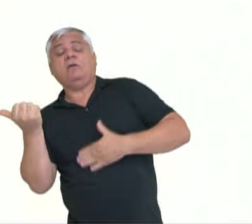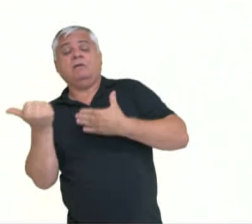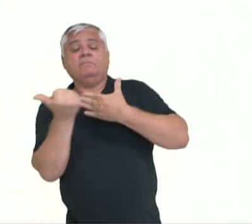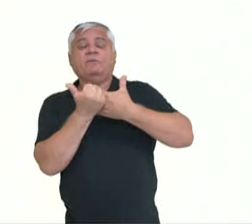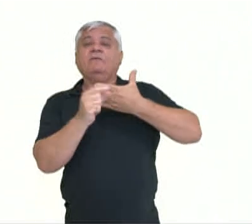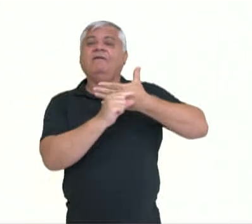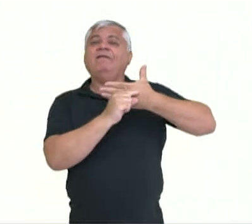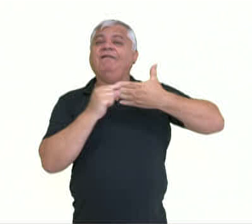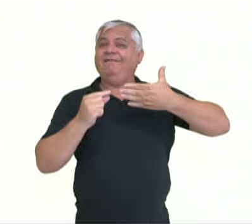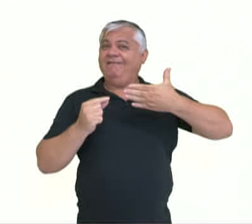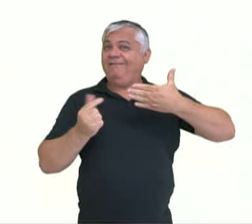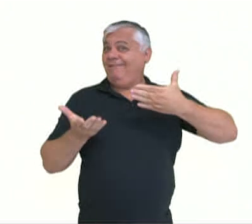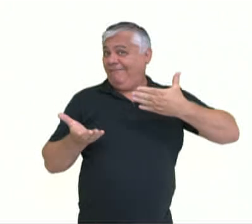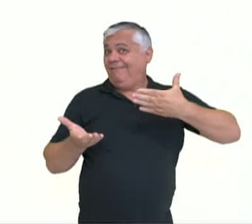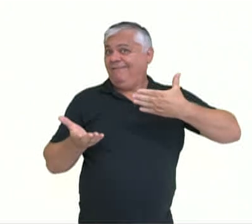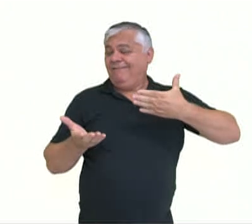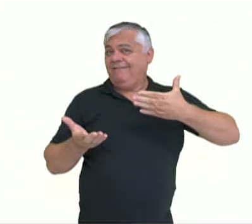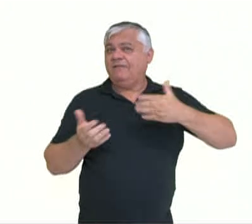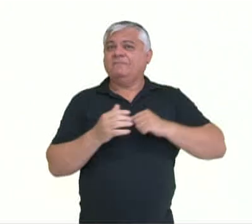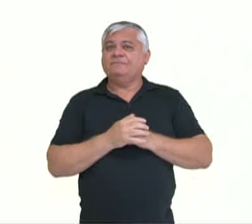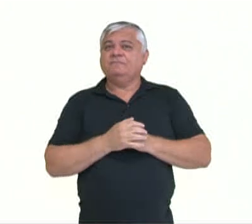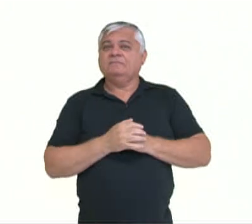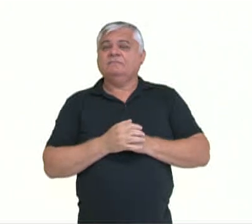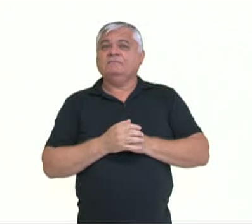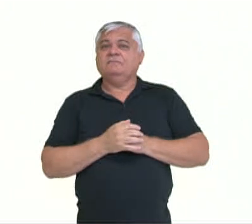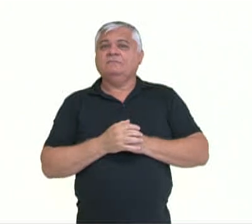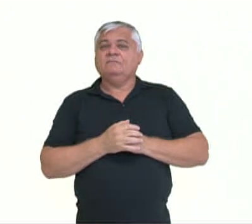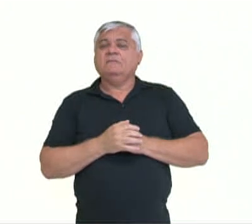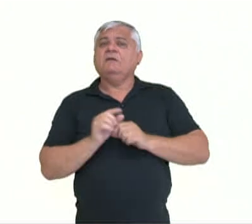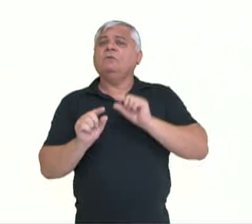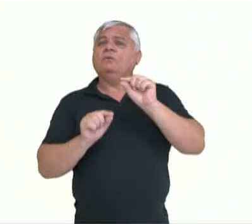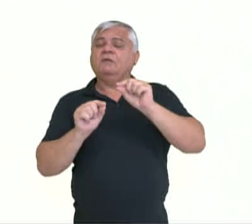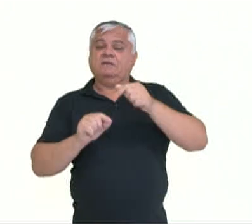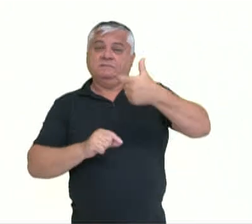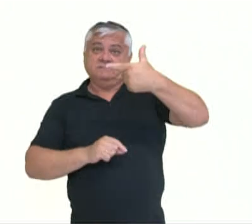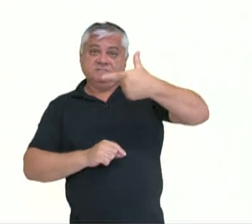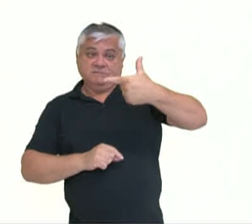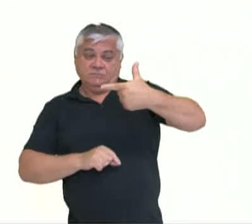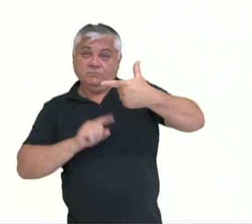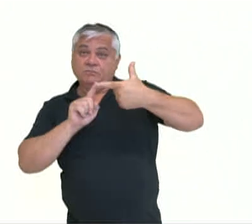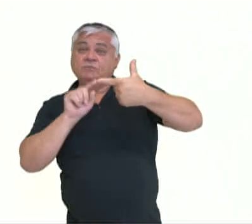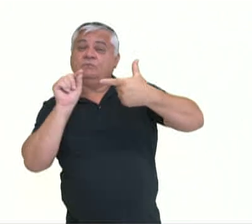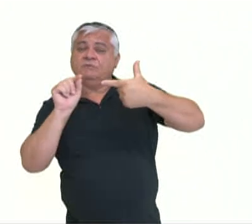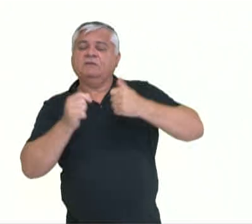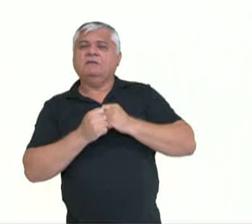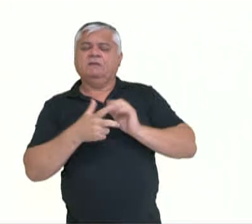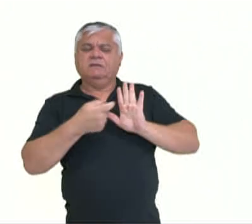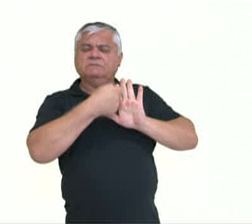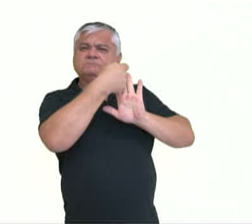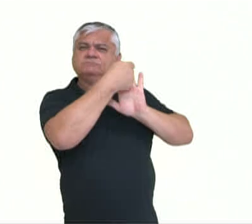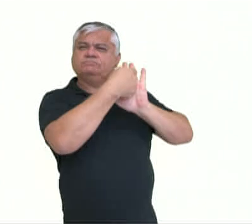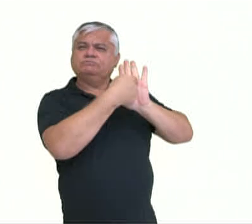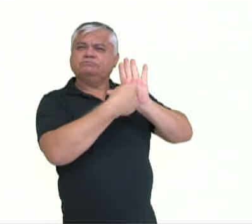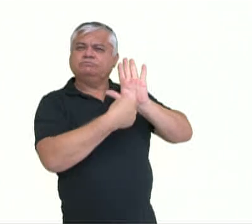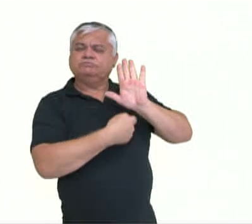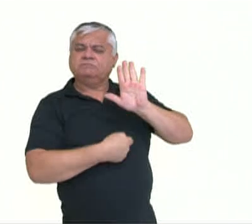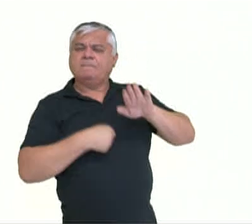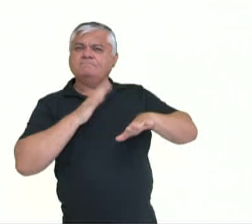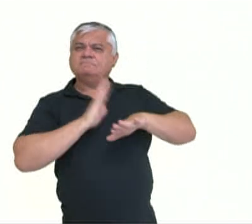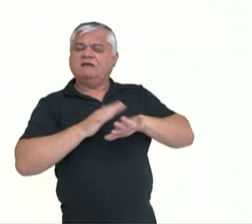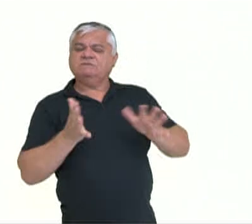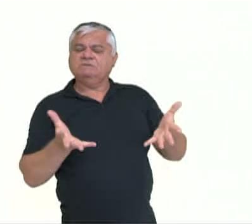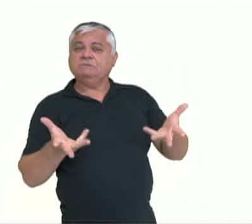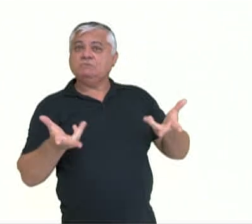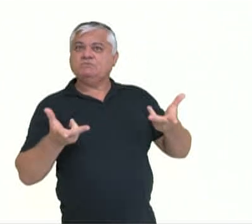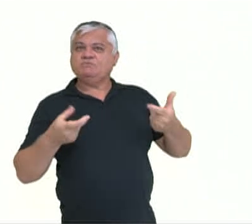quem acampa foi outro berço. A segunda é que o escrito ficaria assim mais galante e mais